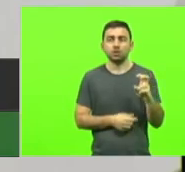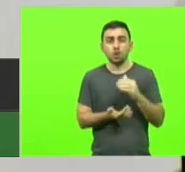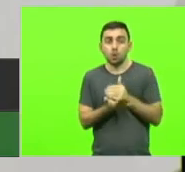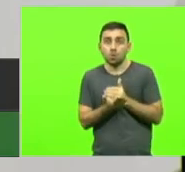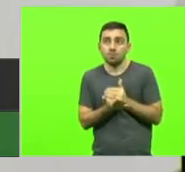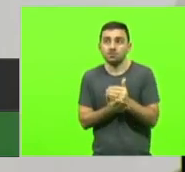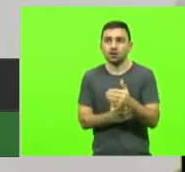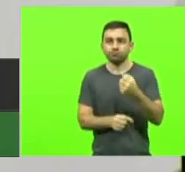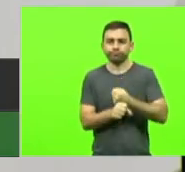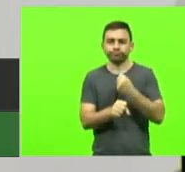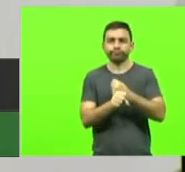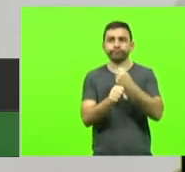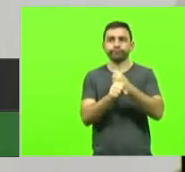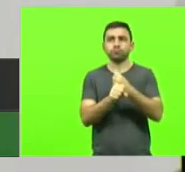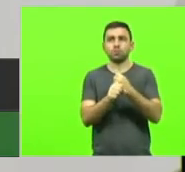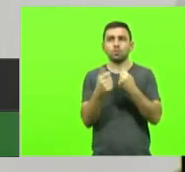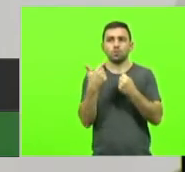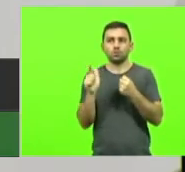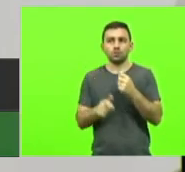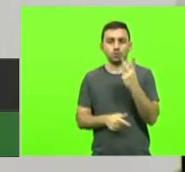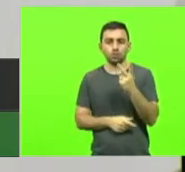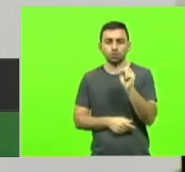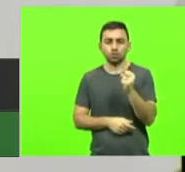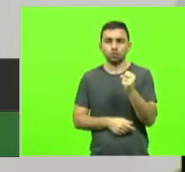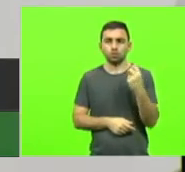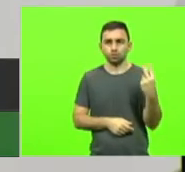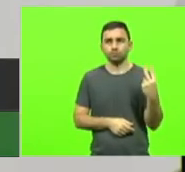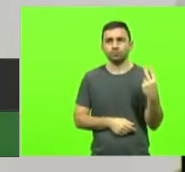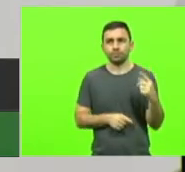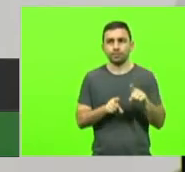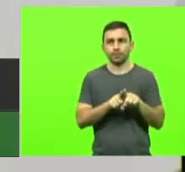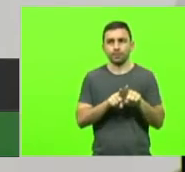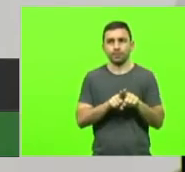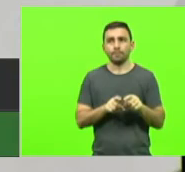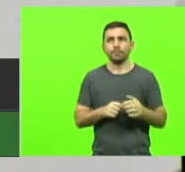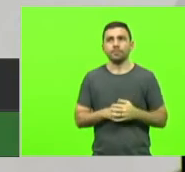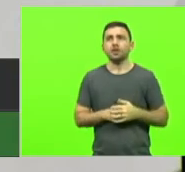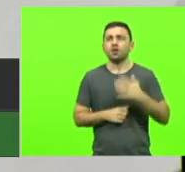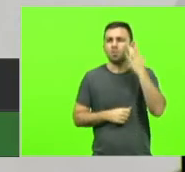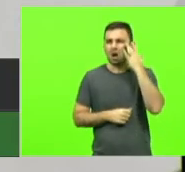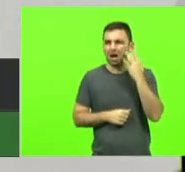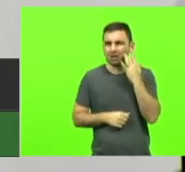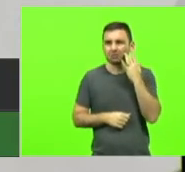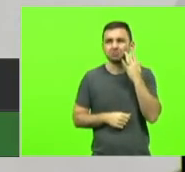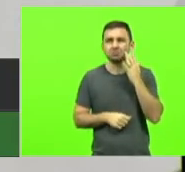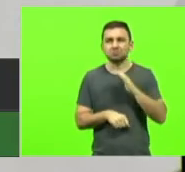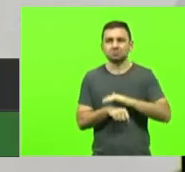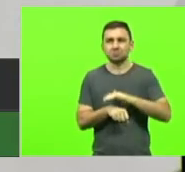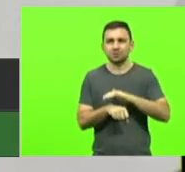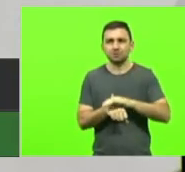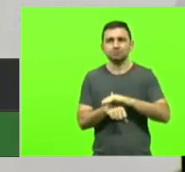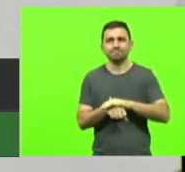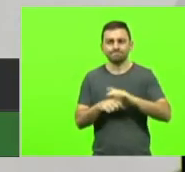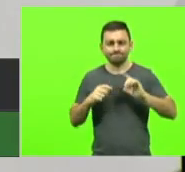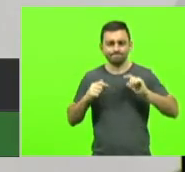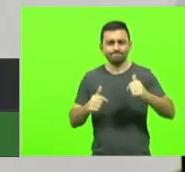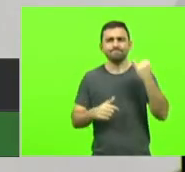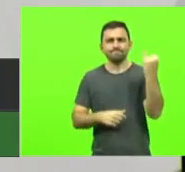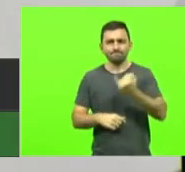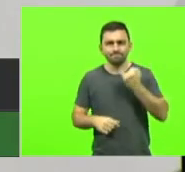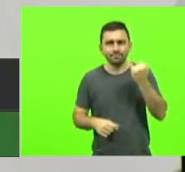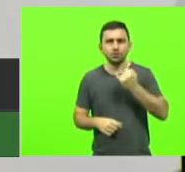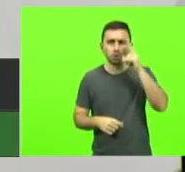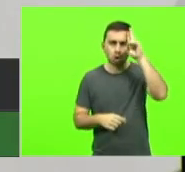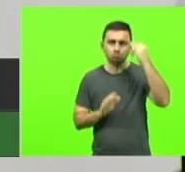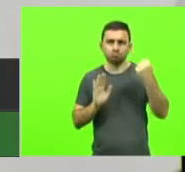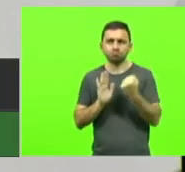obras necessárias na BR-282. Acho que foi um gesto importante e histórico